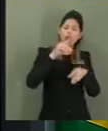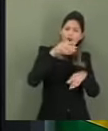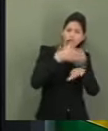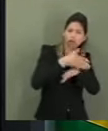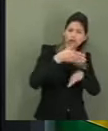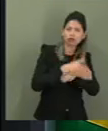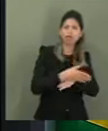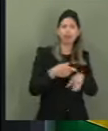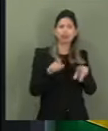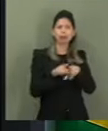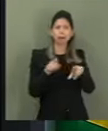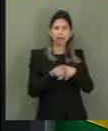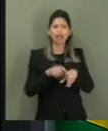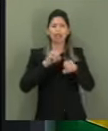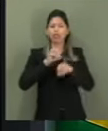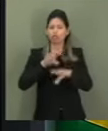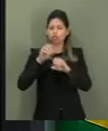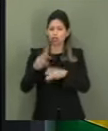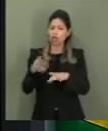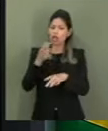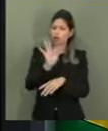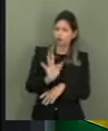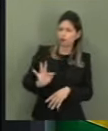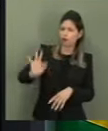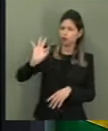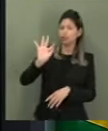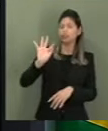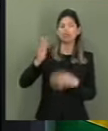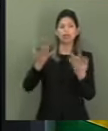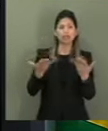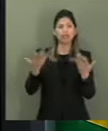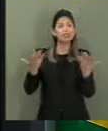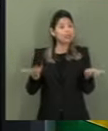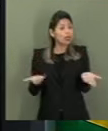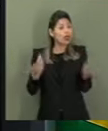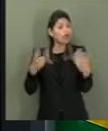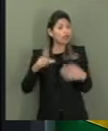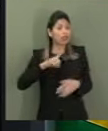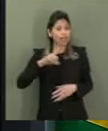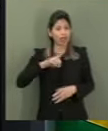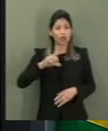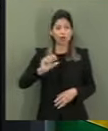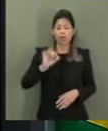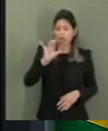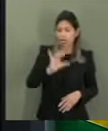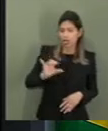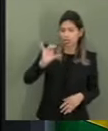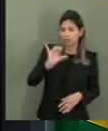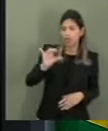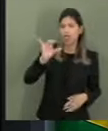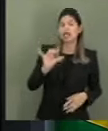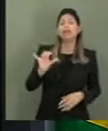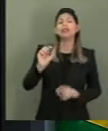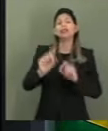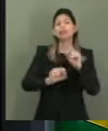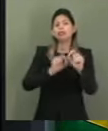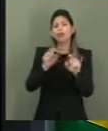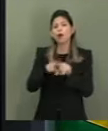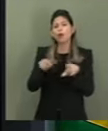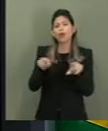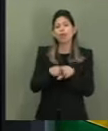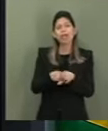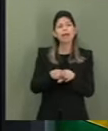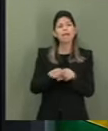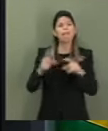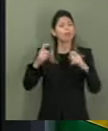universidade, educação, serem homens e mulheres da ciência, da medicina, da economia, da engenharia,